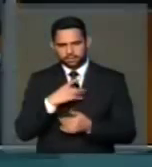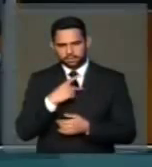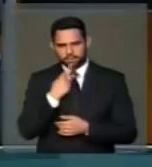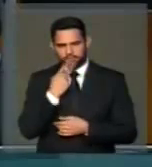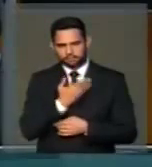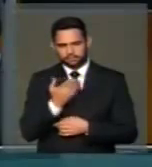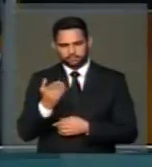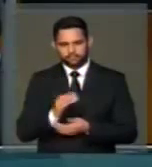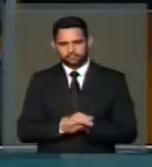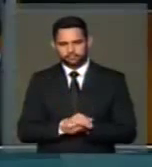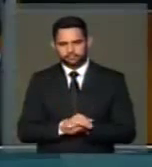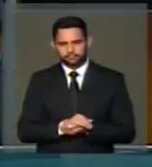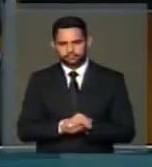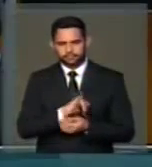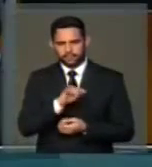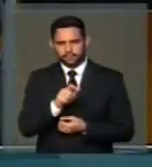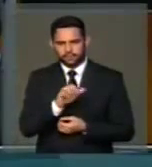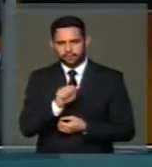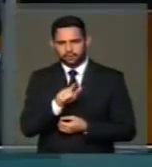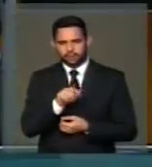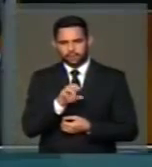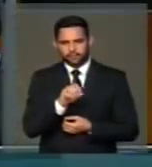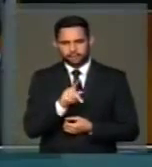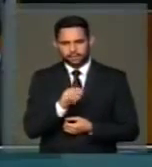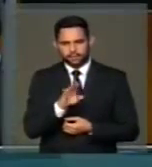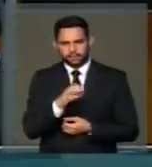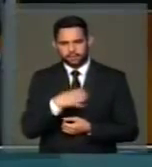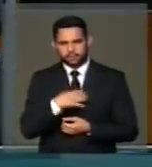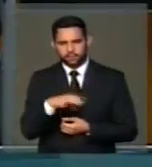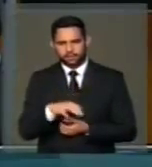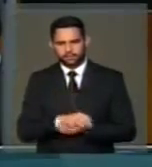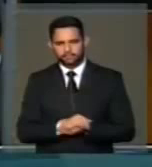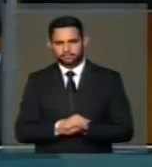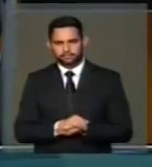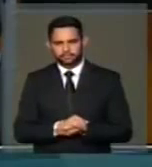deferido. João Alberto, PSDB Bahia.